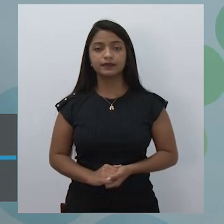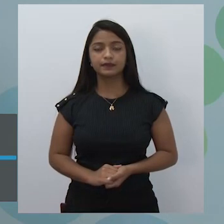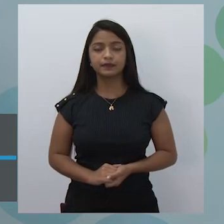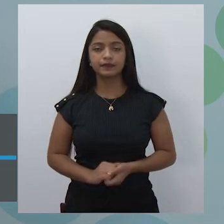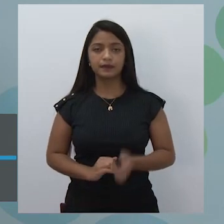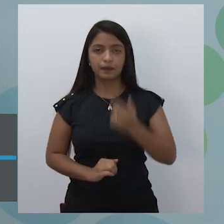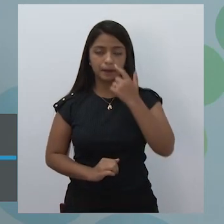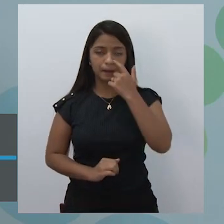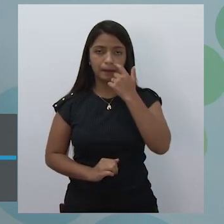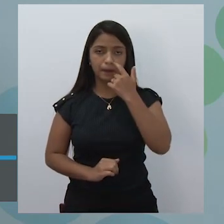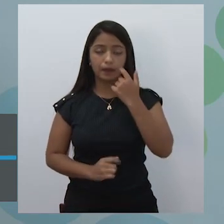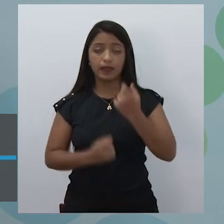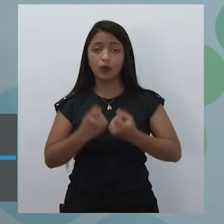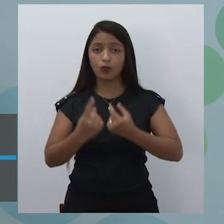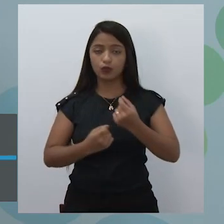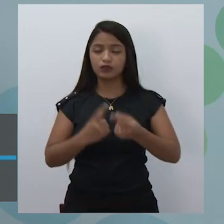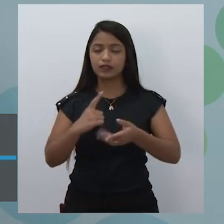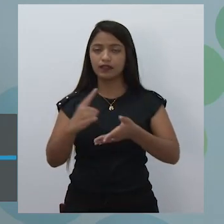algumas questões.